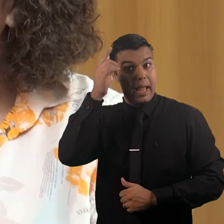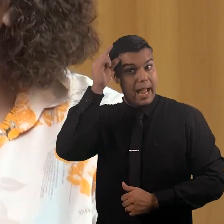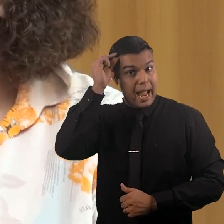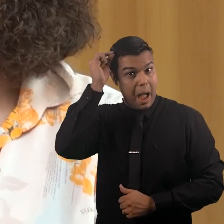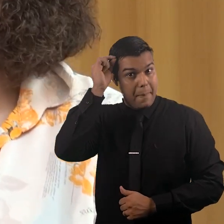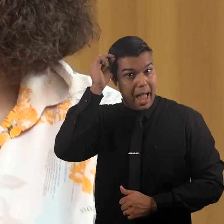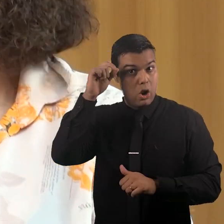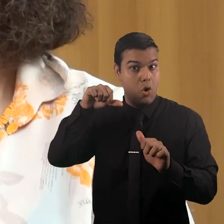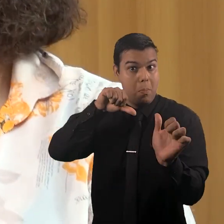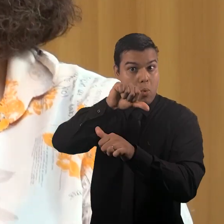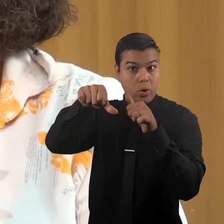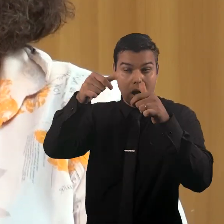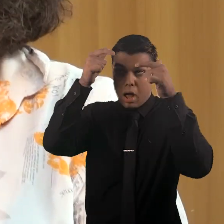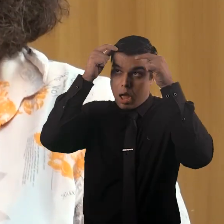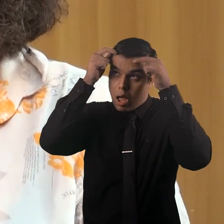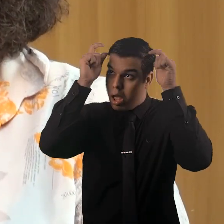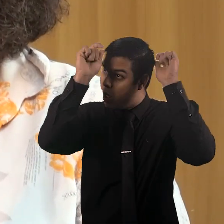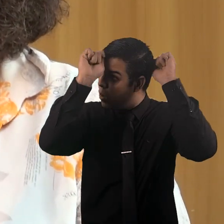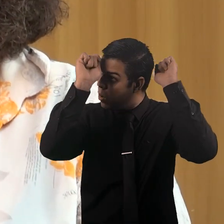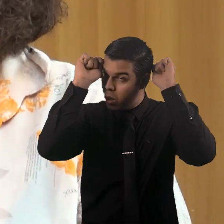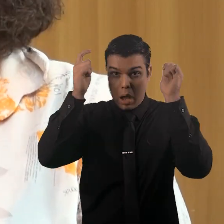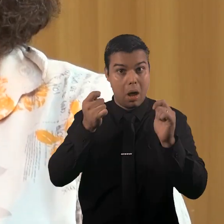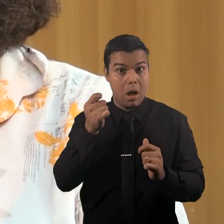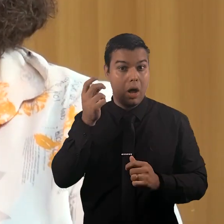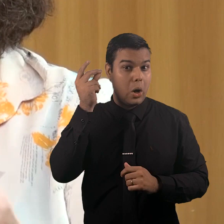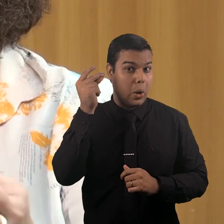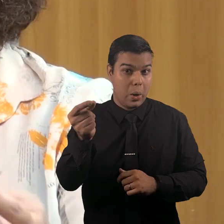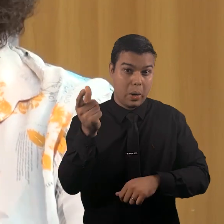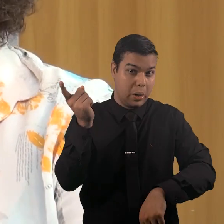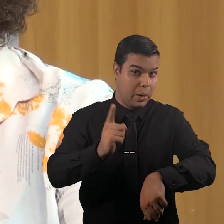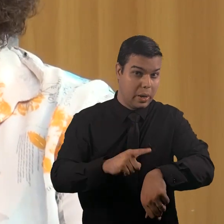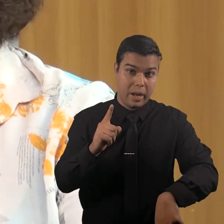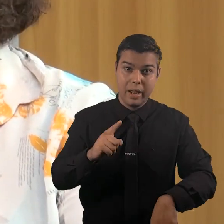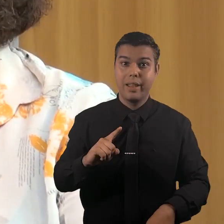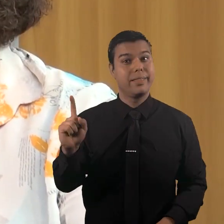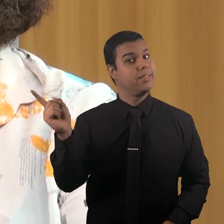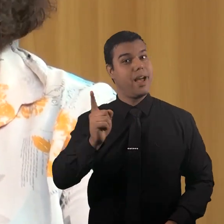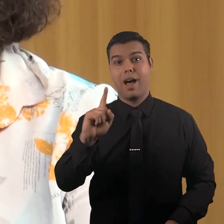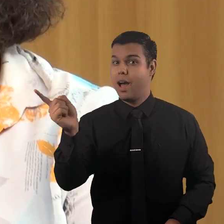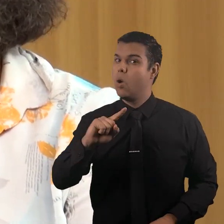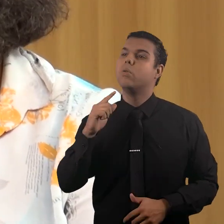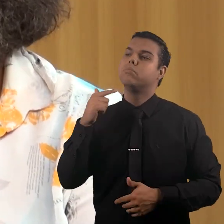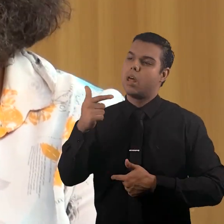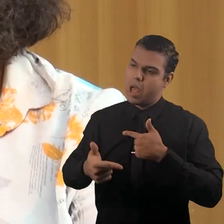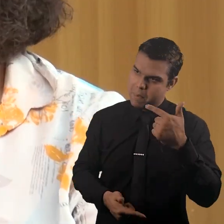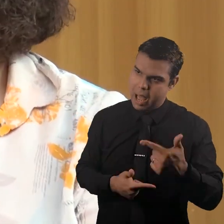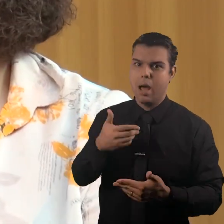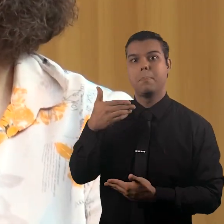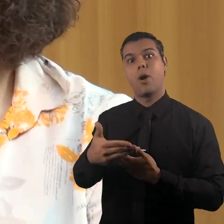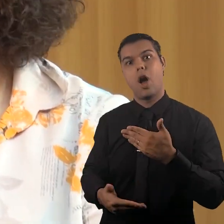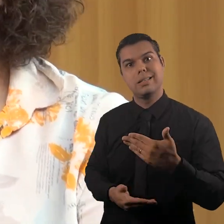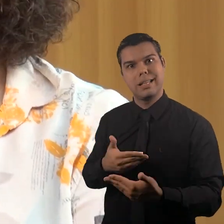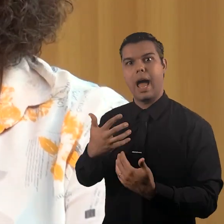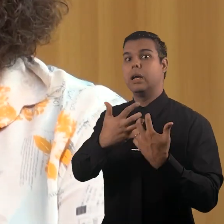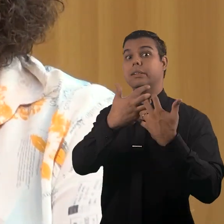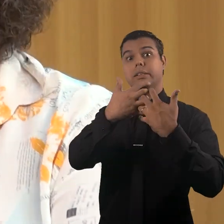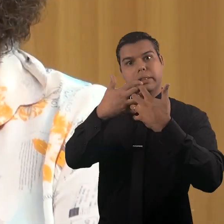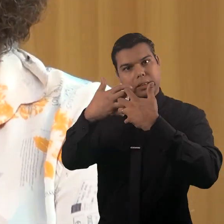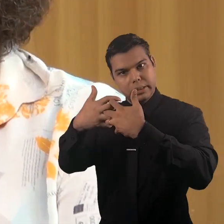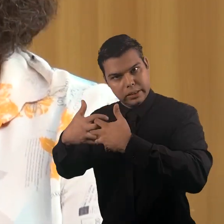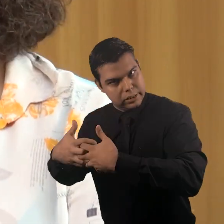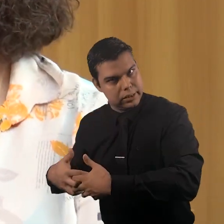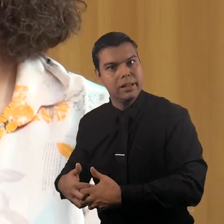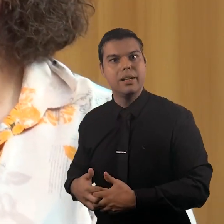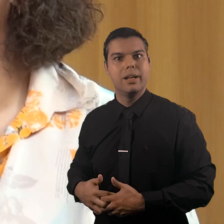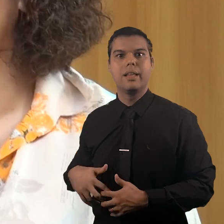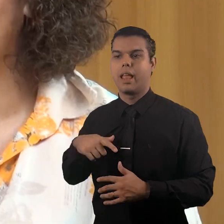cabelo ele não vira peruca num passo de mágica. Você não dá a sua mecha de cabelo e amanhã ele virou peruca. Existe um processo